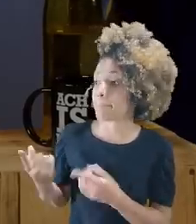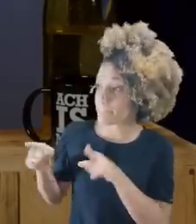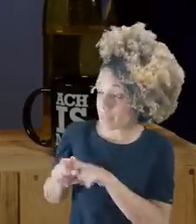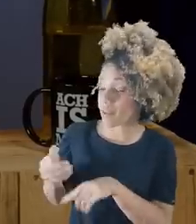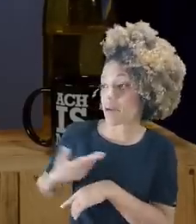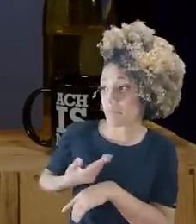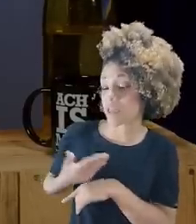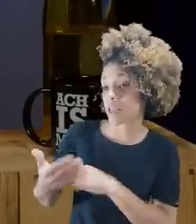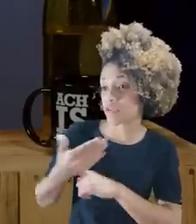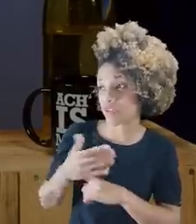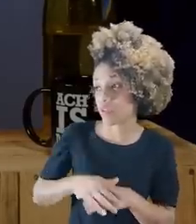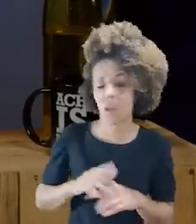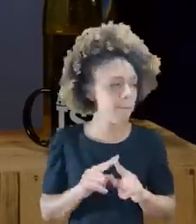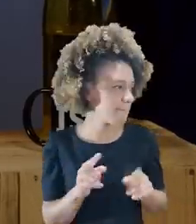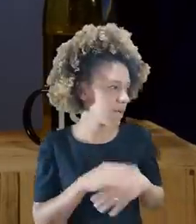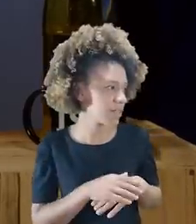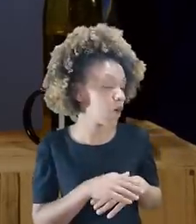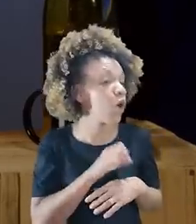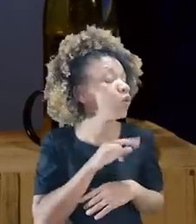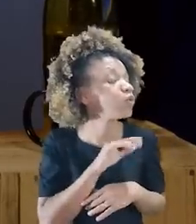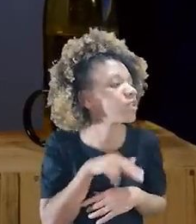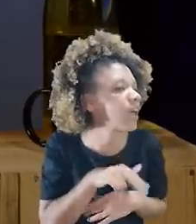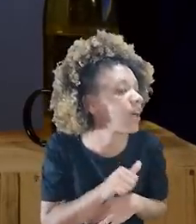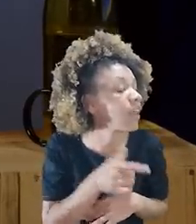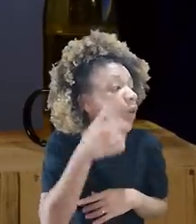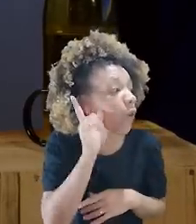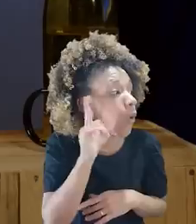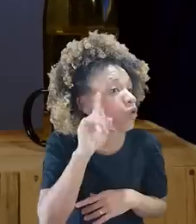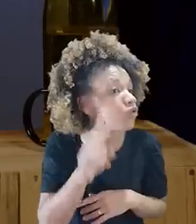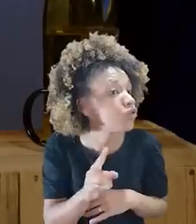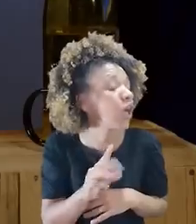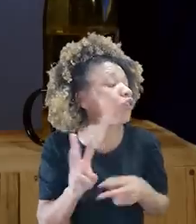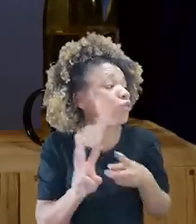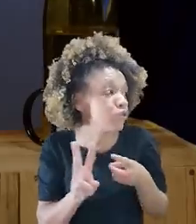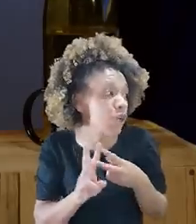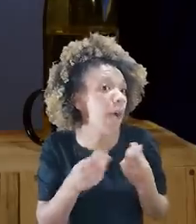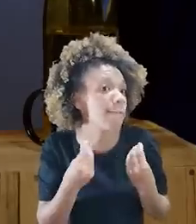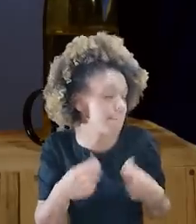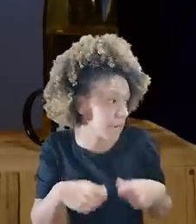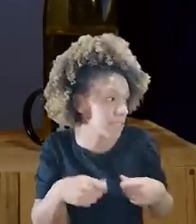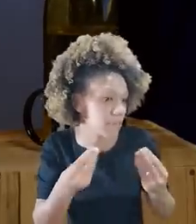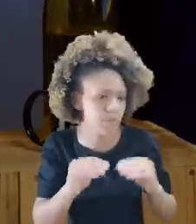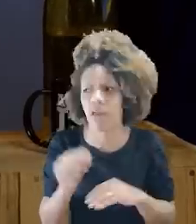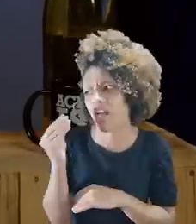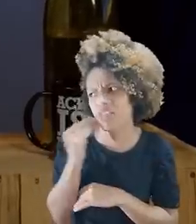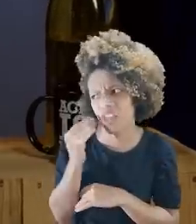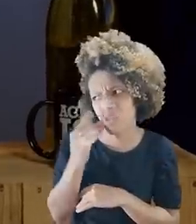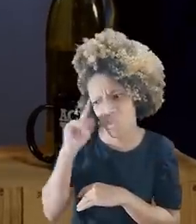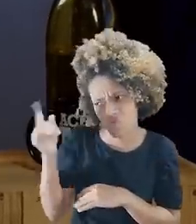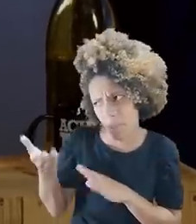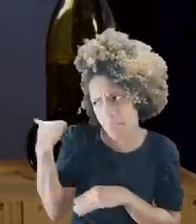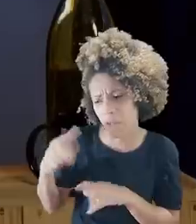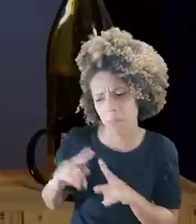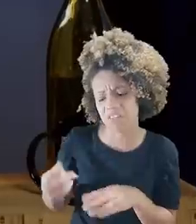que não deu certo comigo então ela já sabe já né Eu falei c é assim comigo funcionar assim né ai mas é bonito ai a